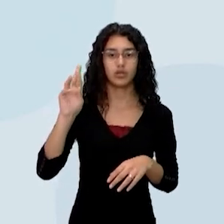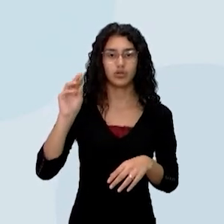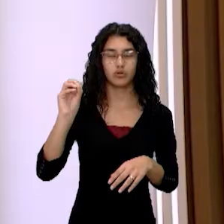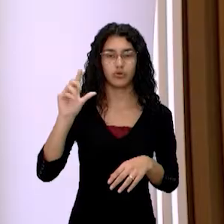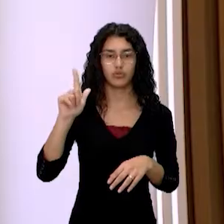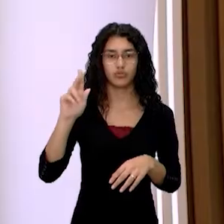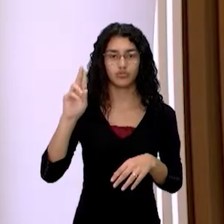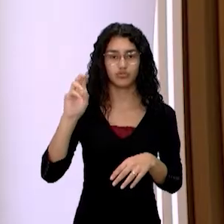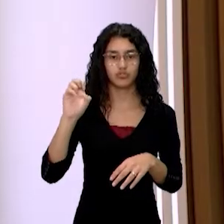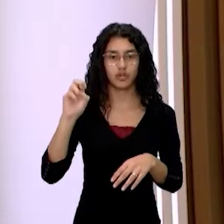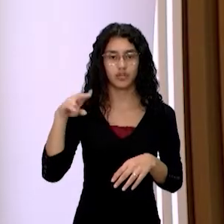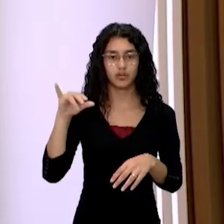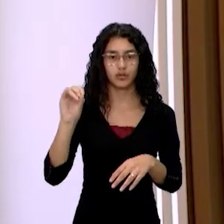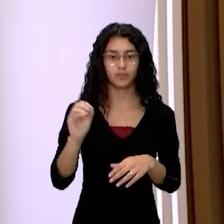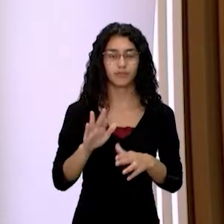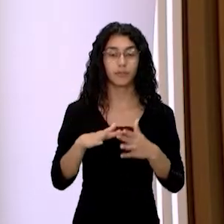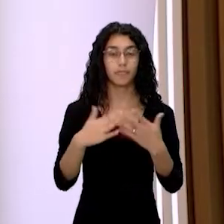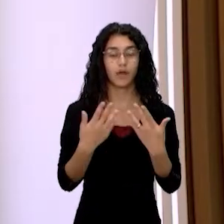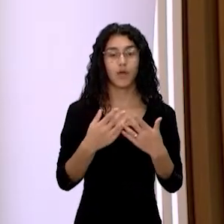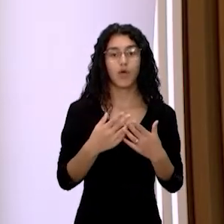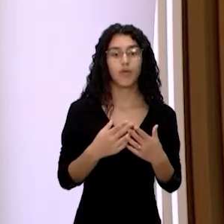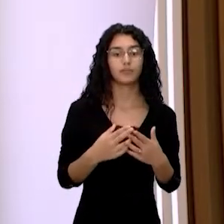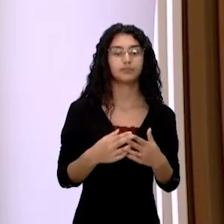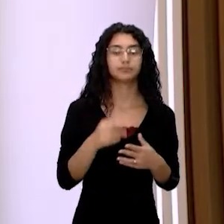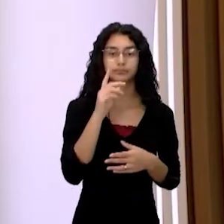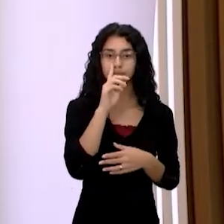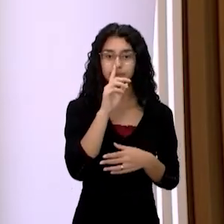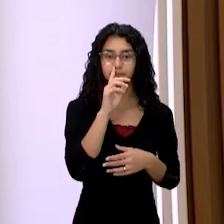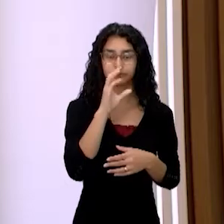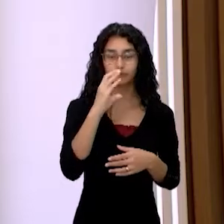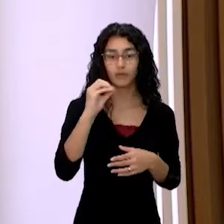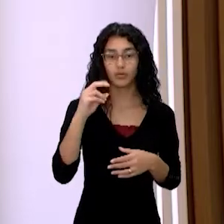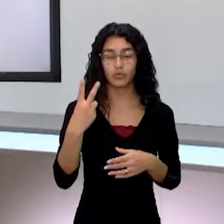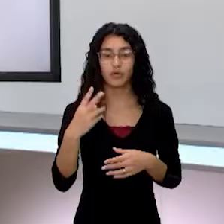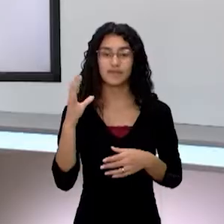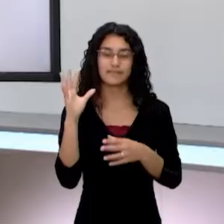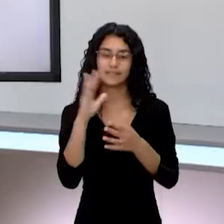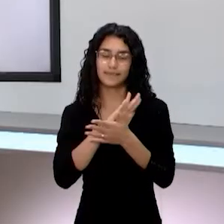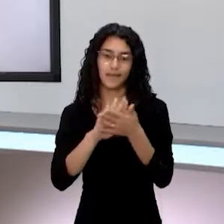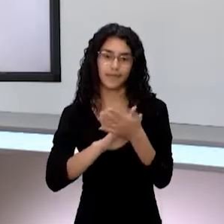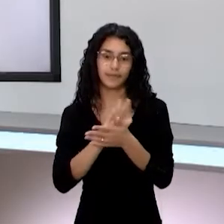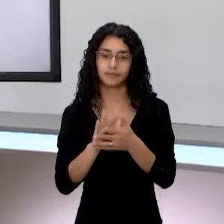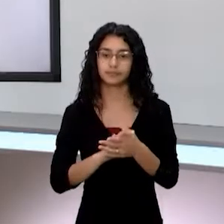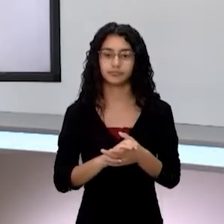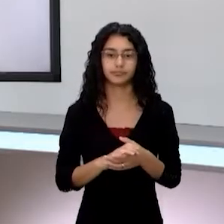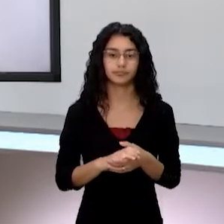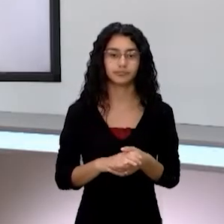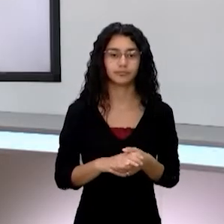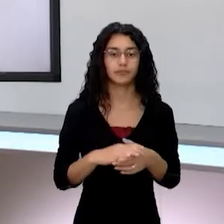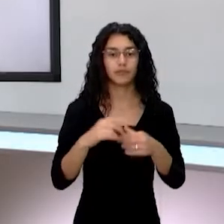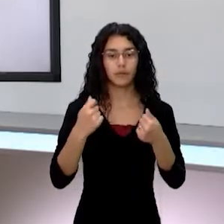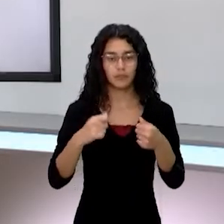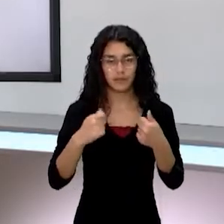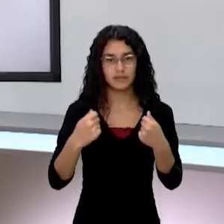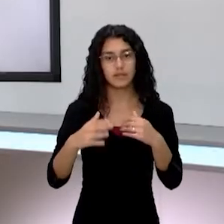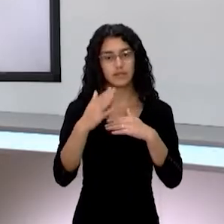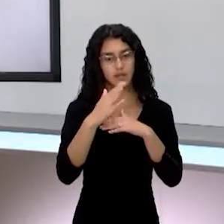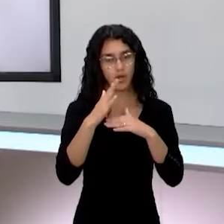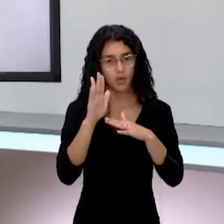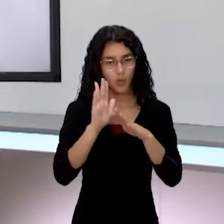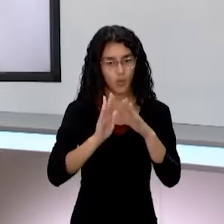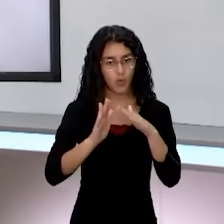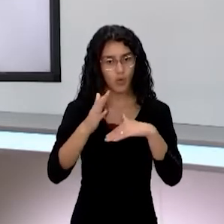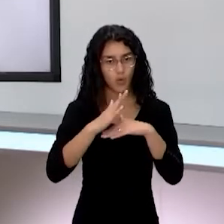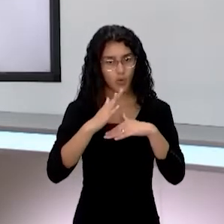oxigênio, zero. CO2, né? Os gases que é importante, zero. Então, não tem como. Temos que cuidar dos planetas terrestres, no